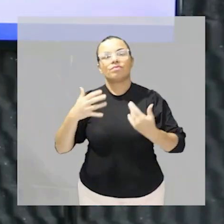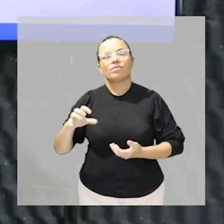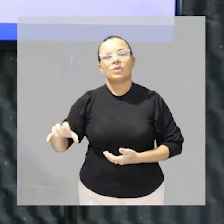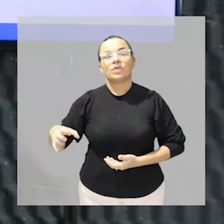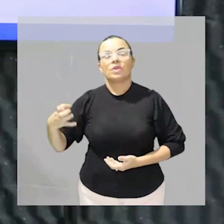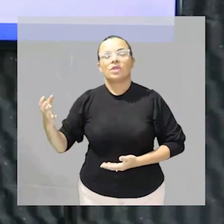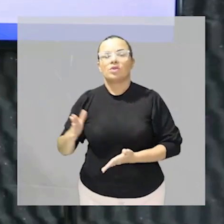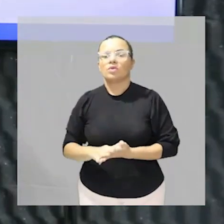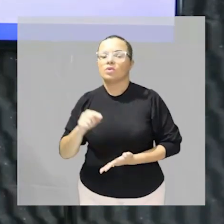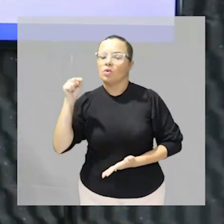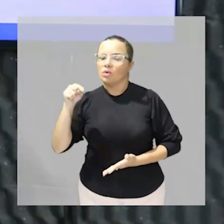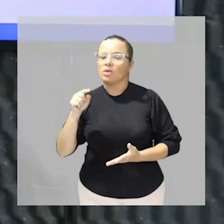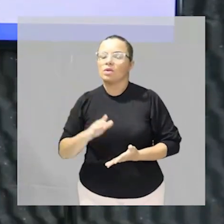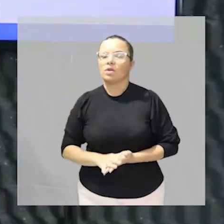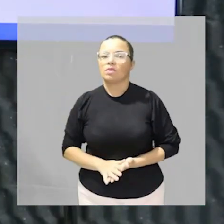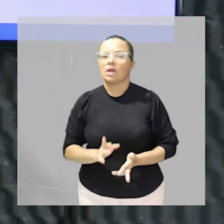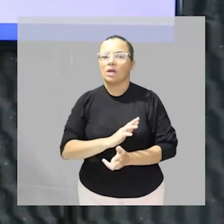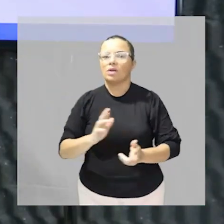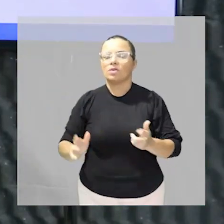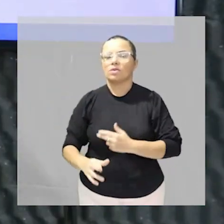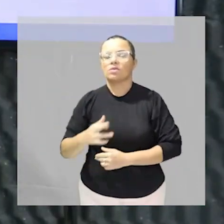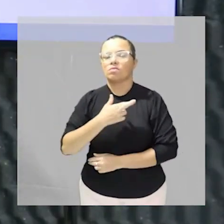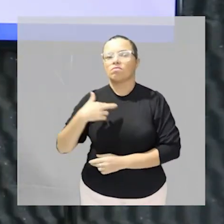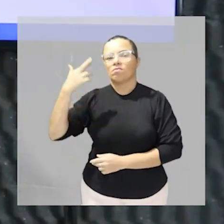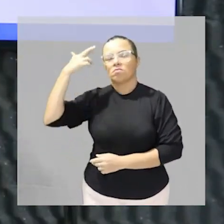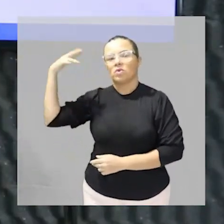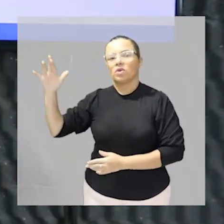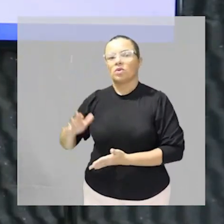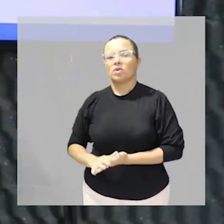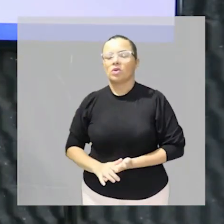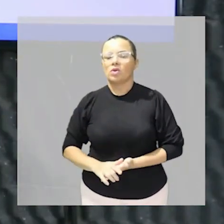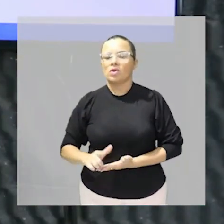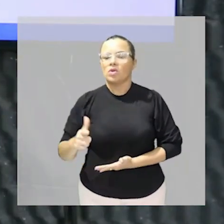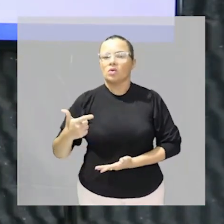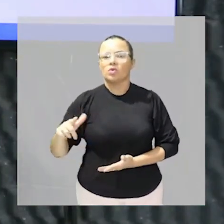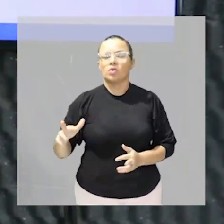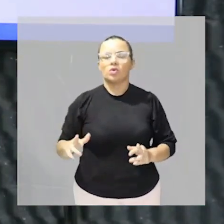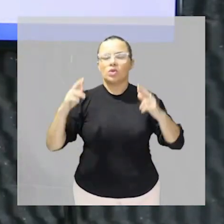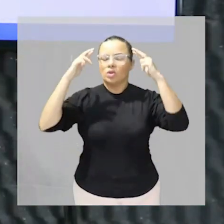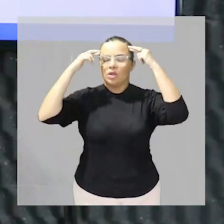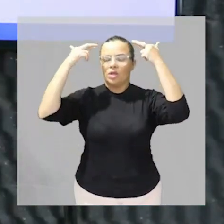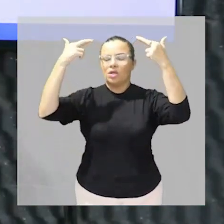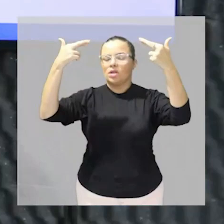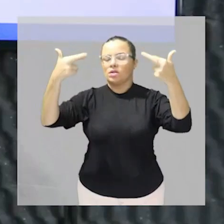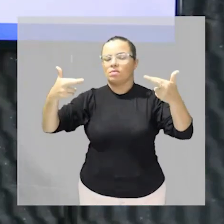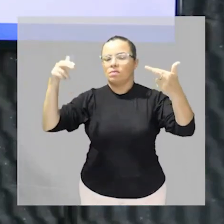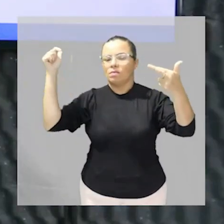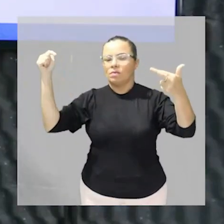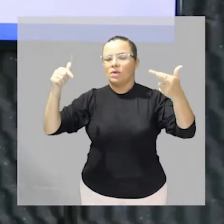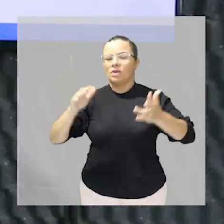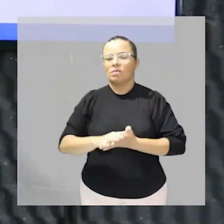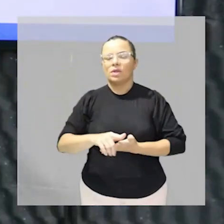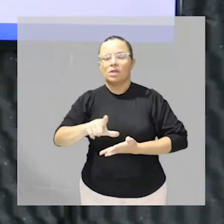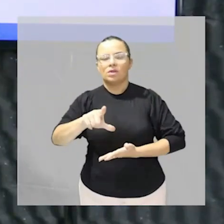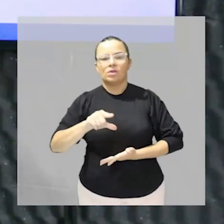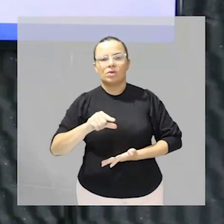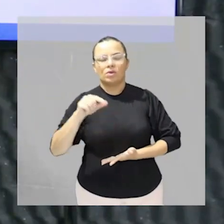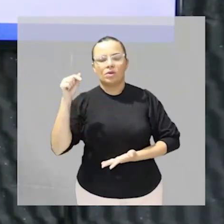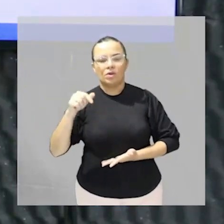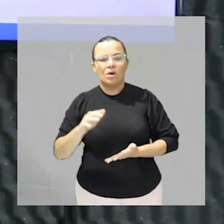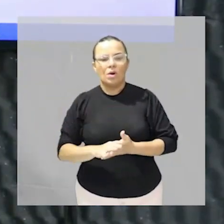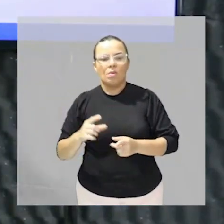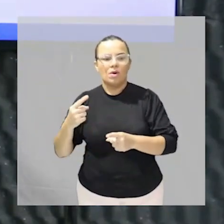de ordem o quê? Religiosa. Intolerância religiosa. Desses cristãos fundamentalistas.